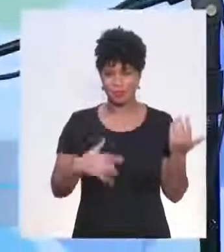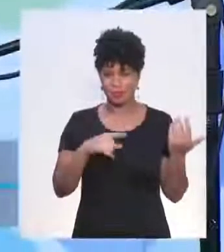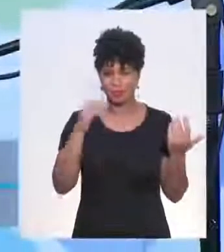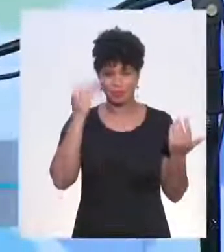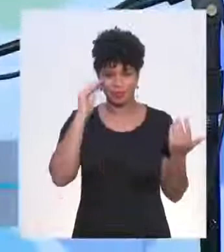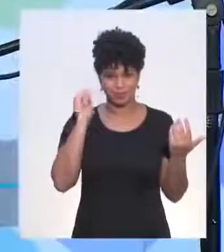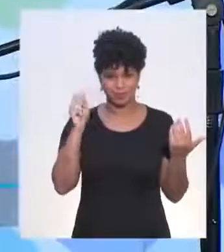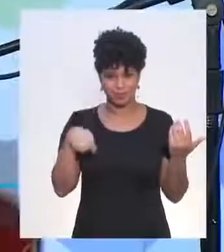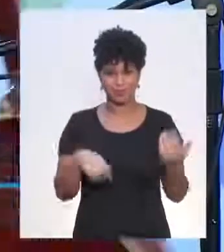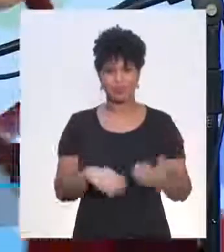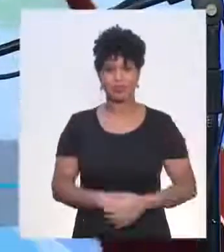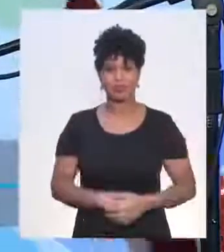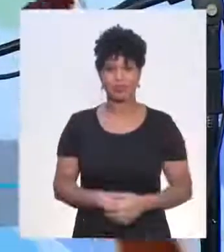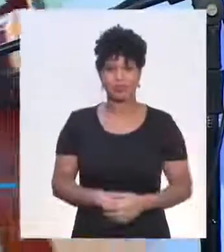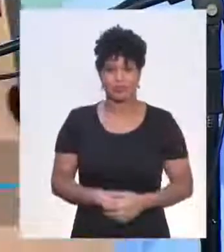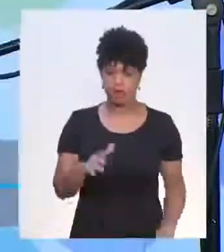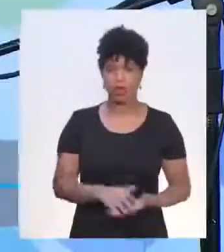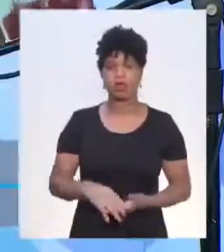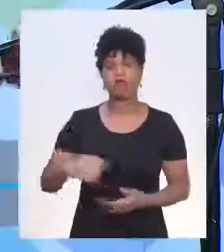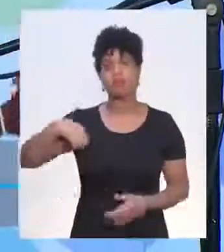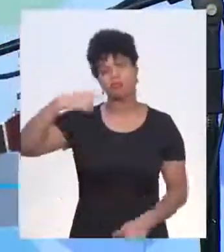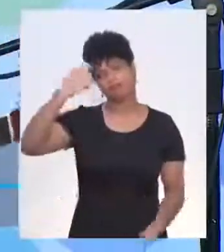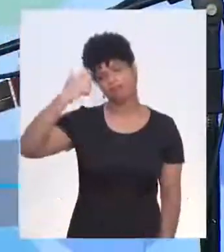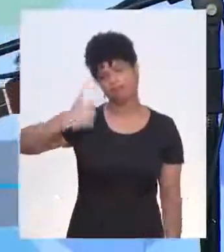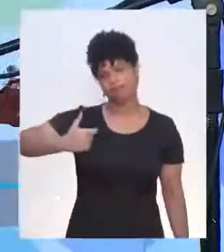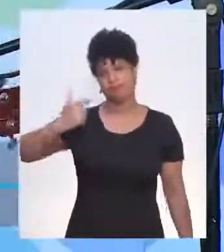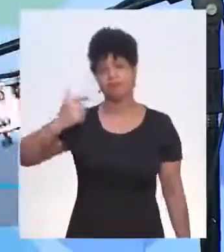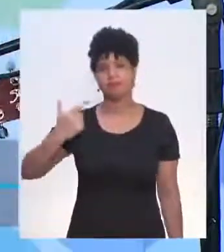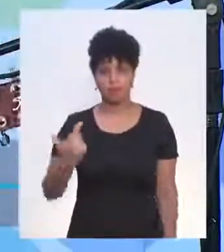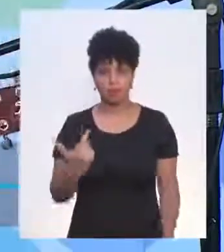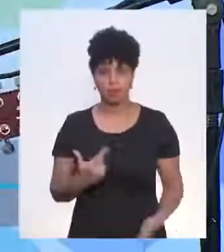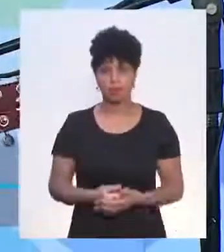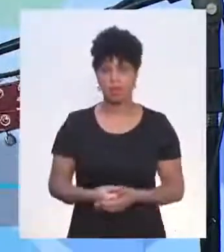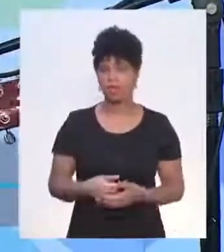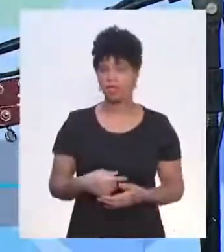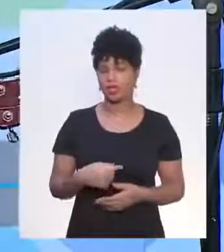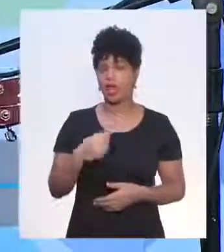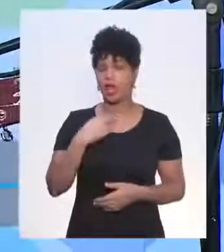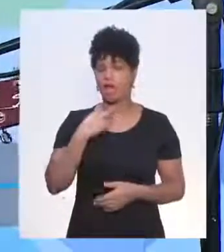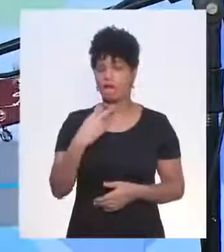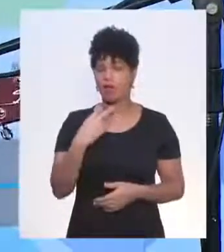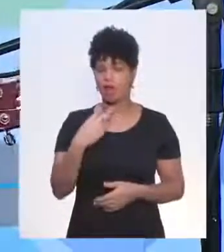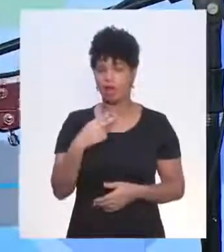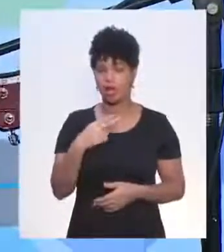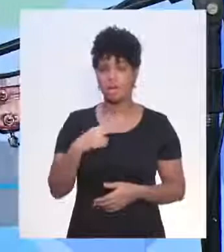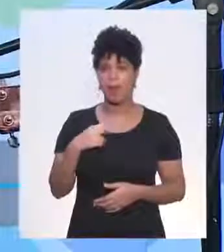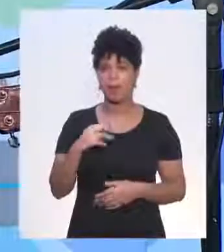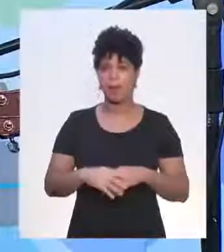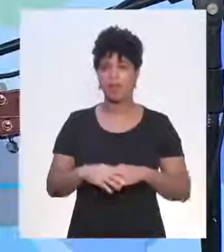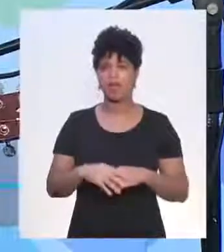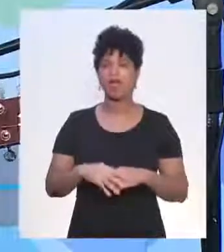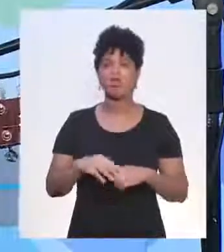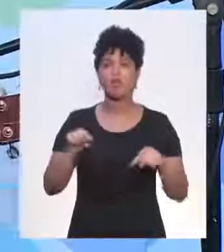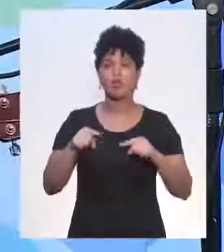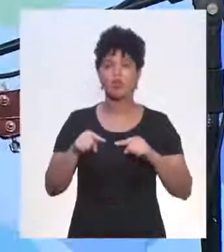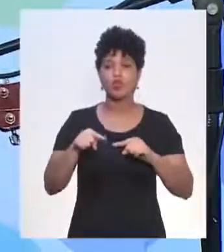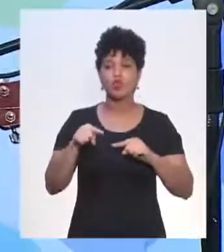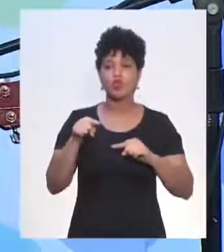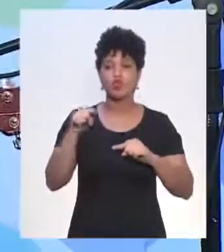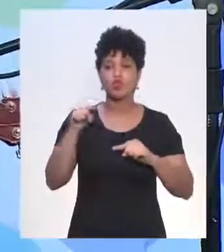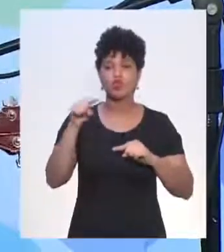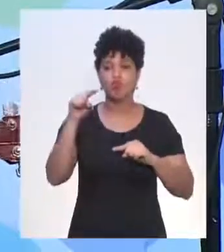entender então vamos supor pessoa que tem uma voz bem grave sabe vamos supor que eu tenho uma voz bem